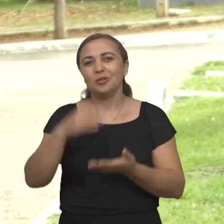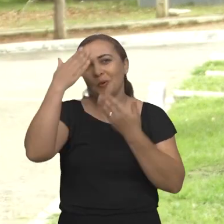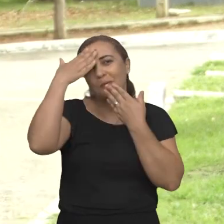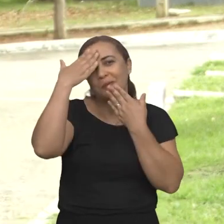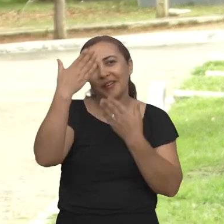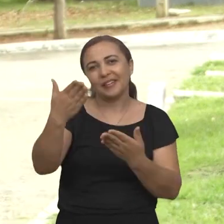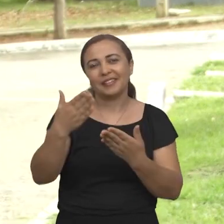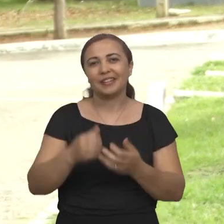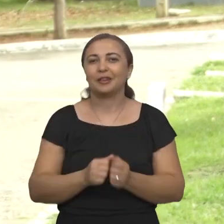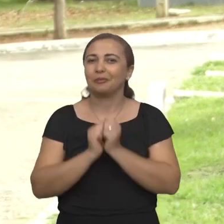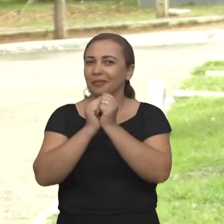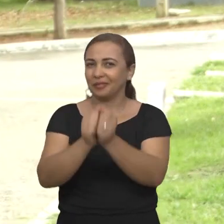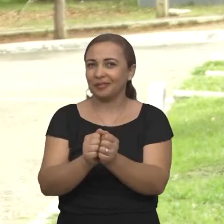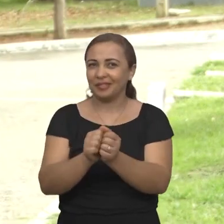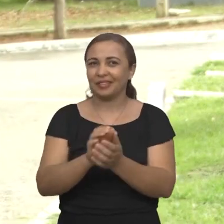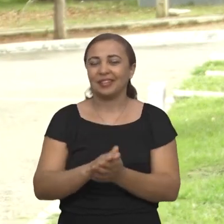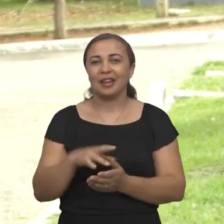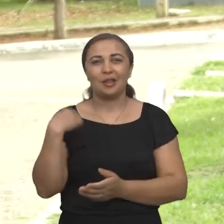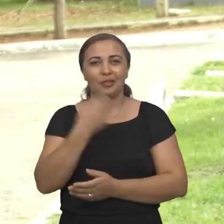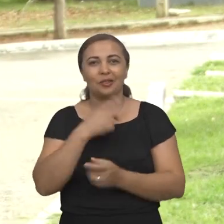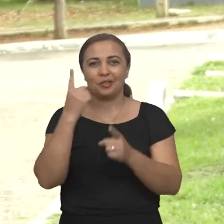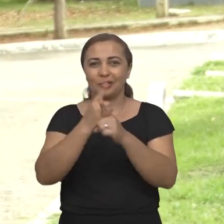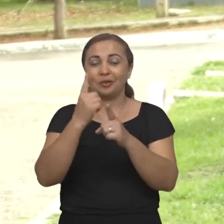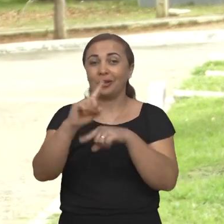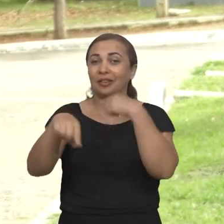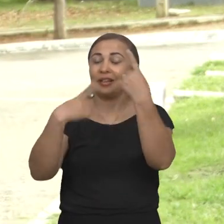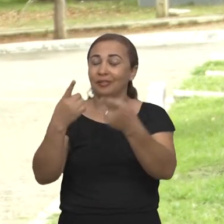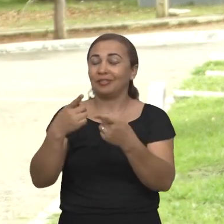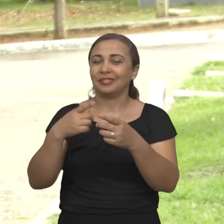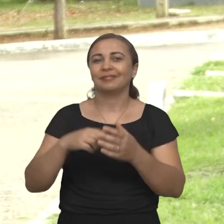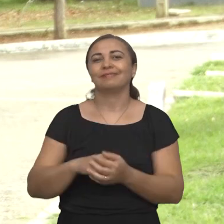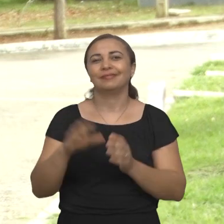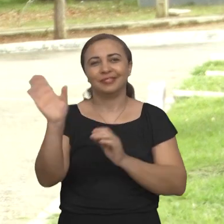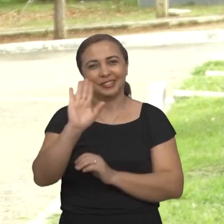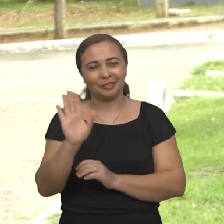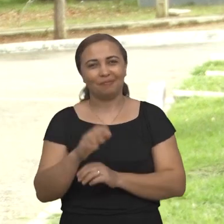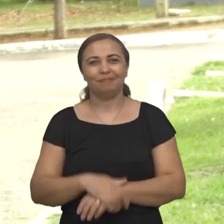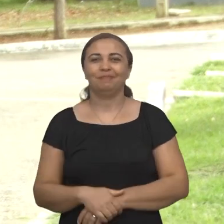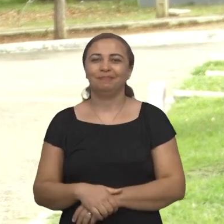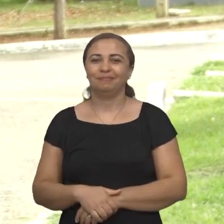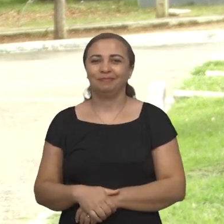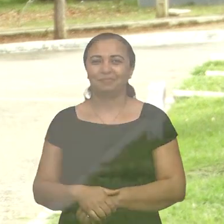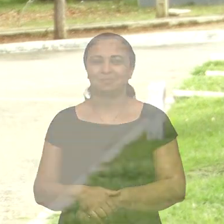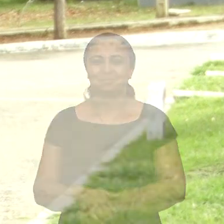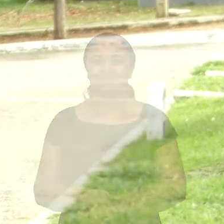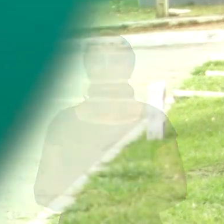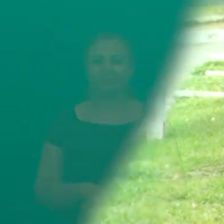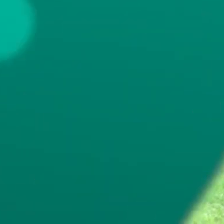aqui. Muito obrigada por sua companhia. A gente se encontra na próxima edição. Tchau, tchau.